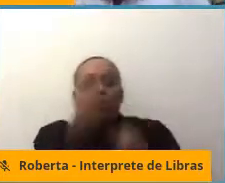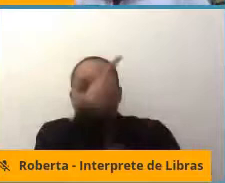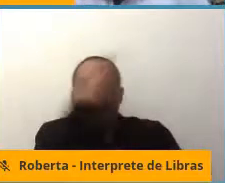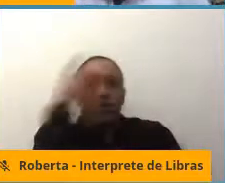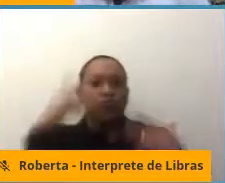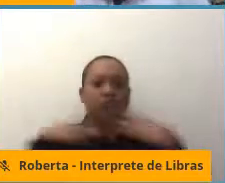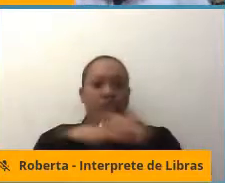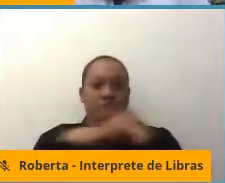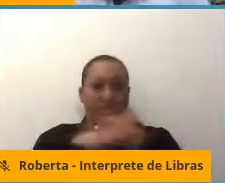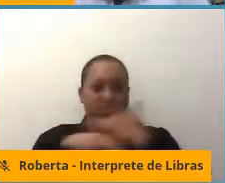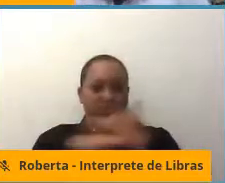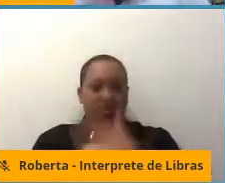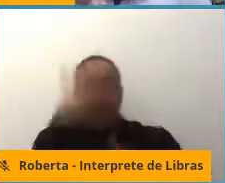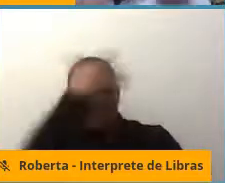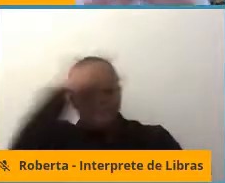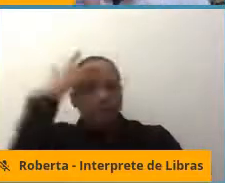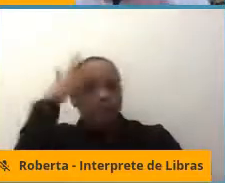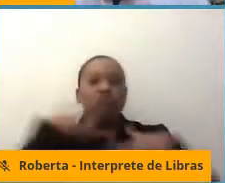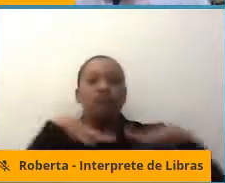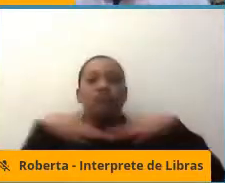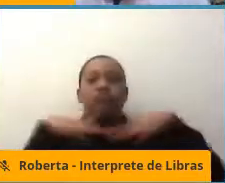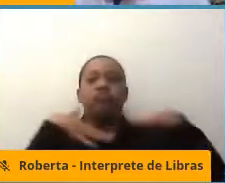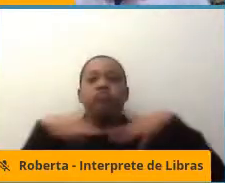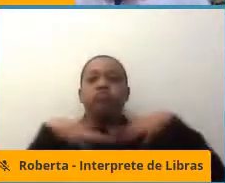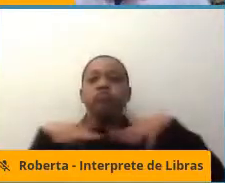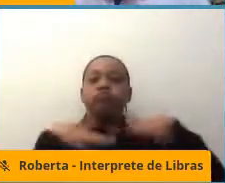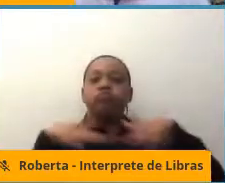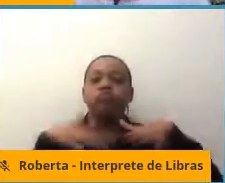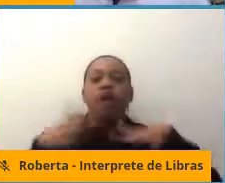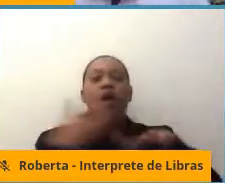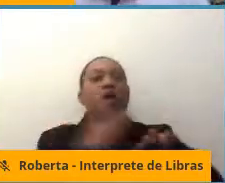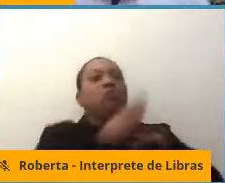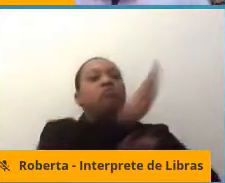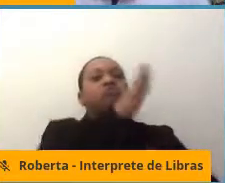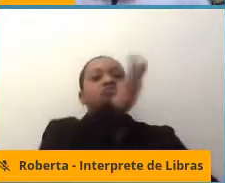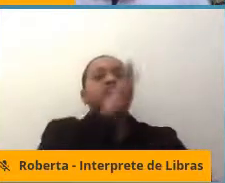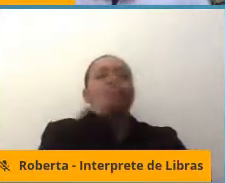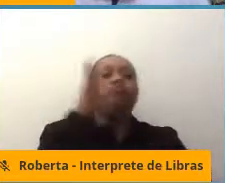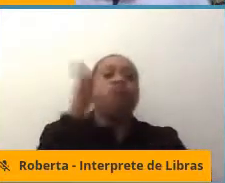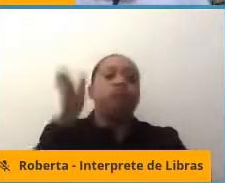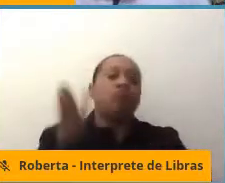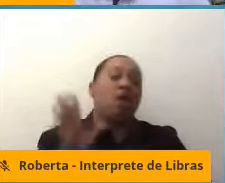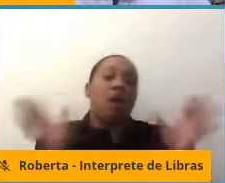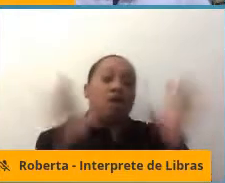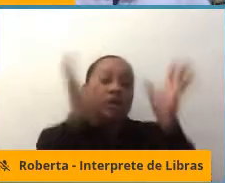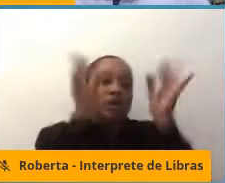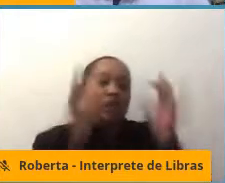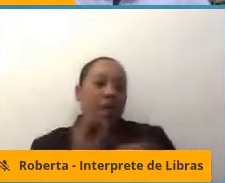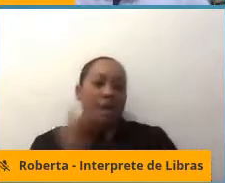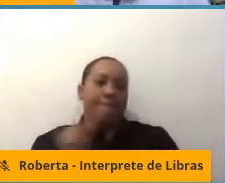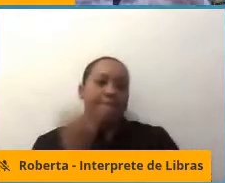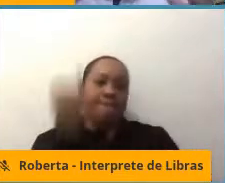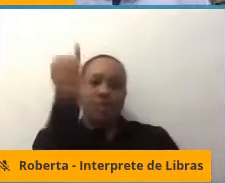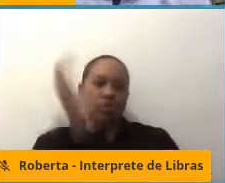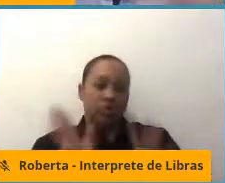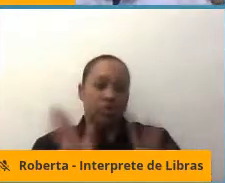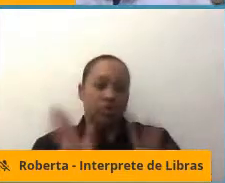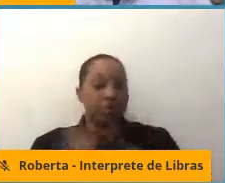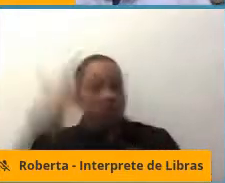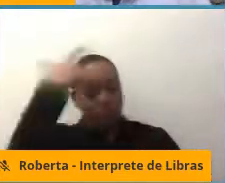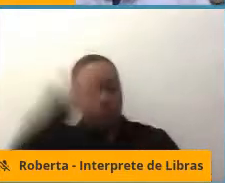se movem com uma certa taxa, né? Então, os detalhes não são tão importantes. É assim que um físico consegue ter